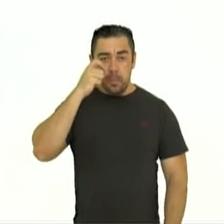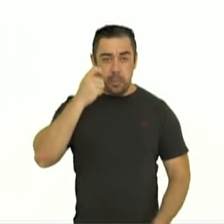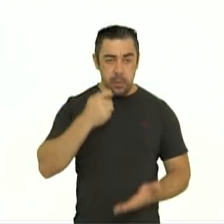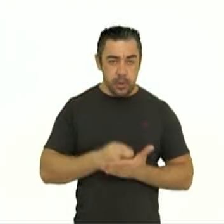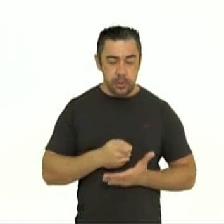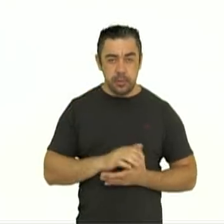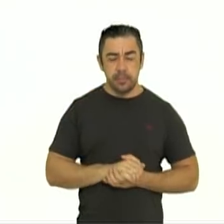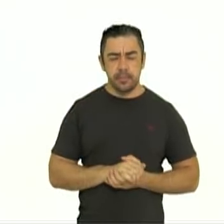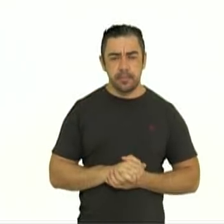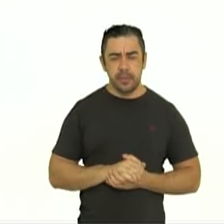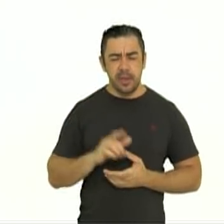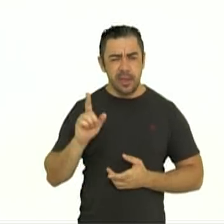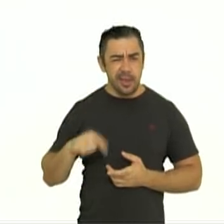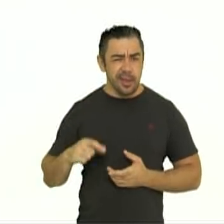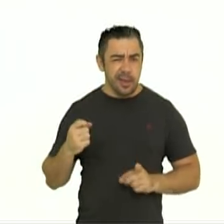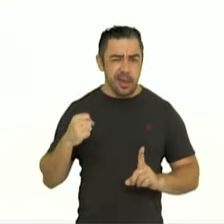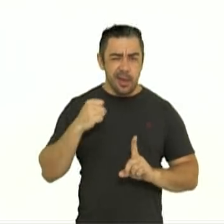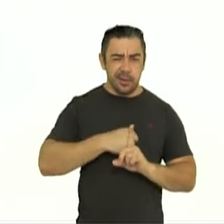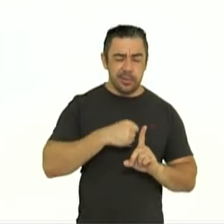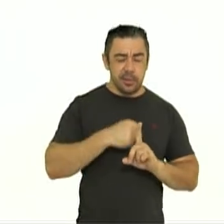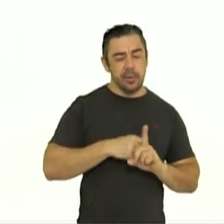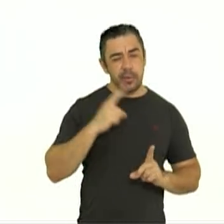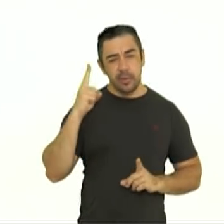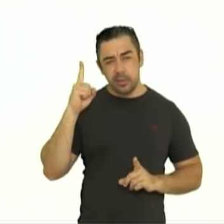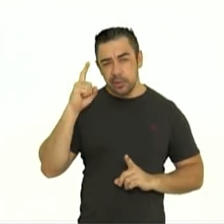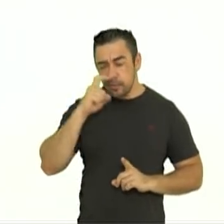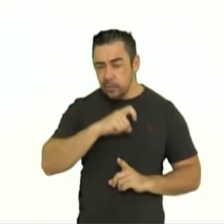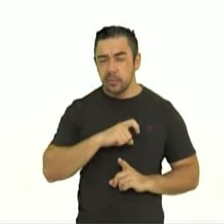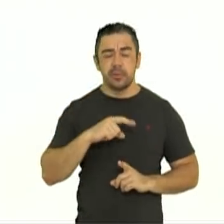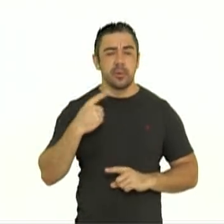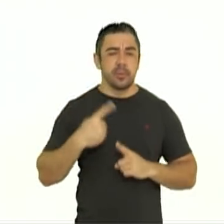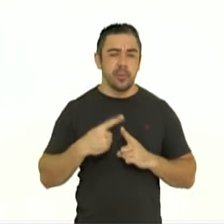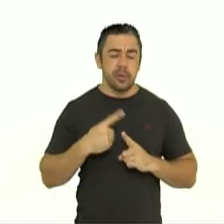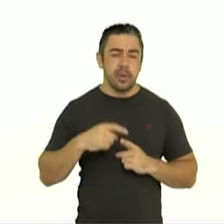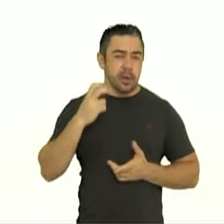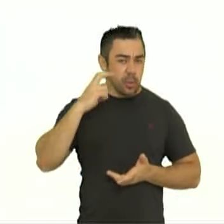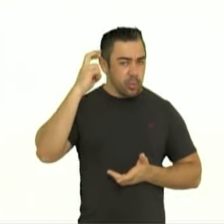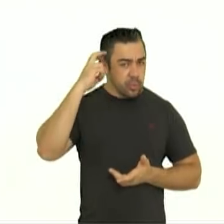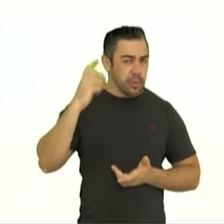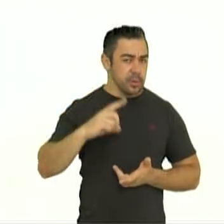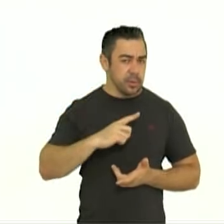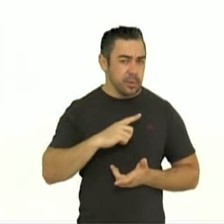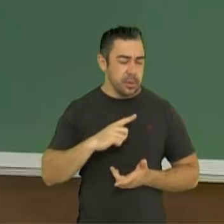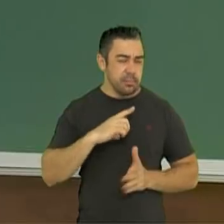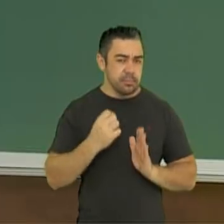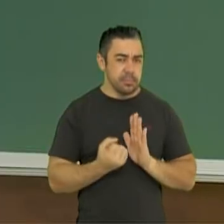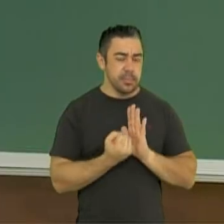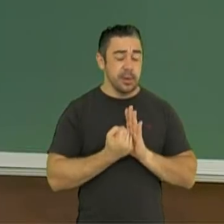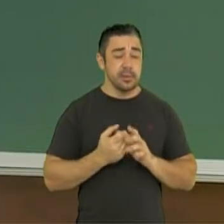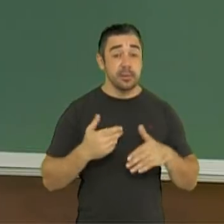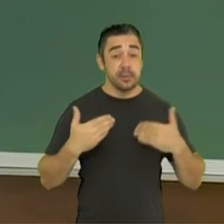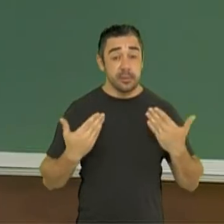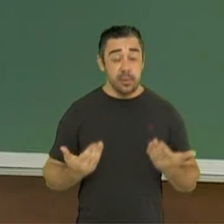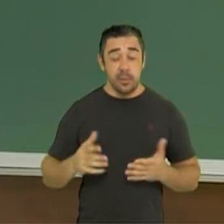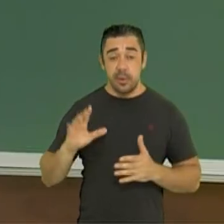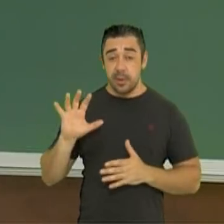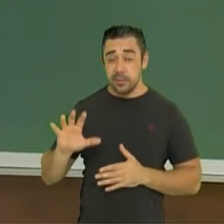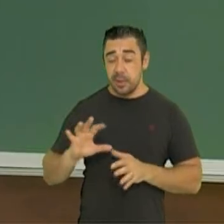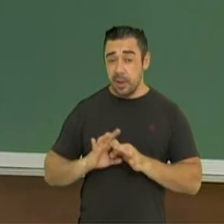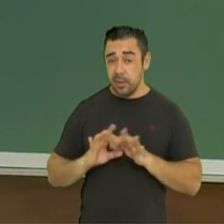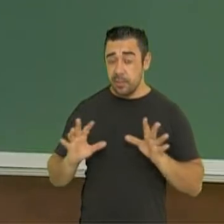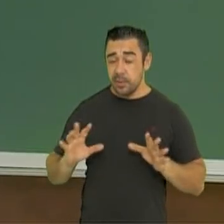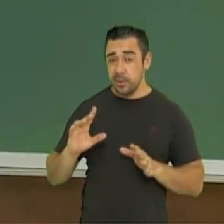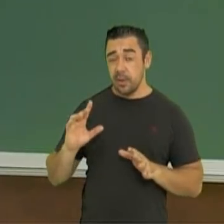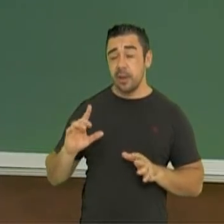esse tipo de agressão é dificultada pelos traços culturais existentes e, assim, a liberdade para o ato